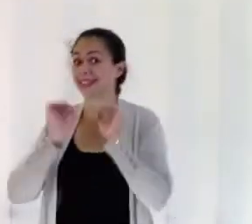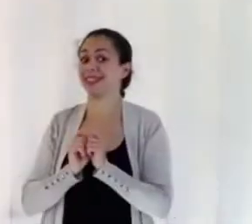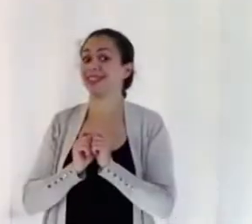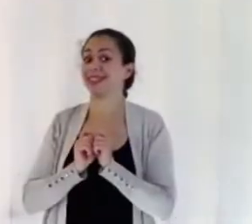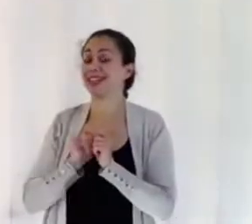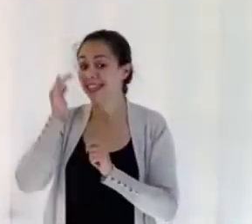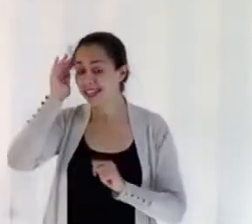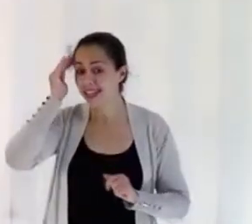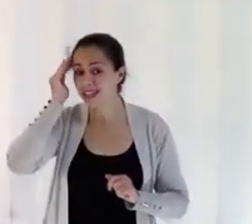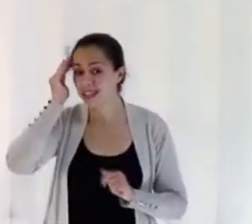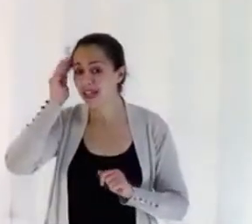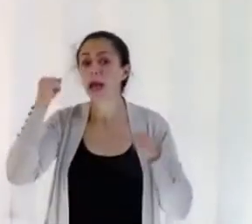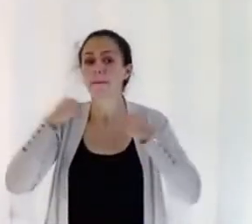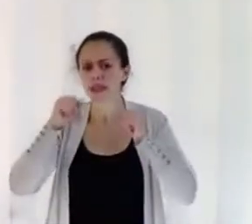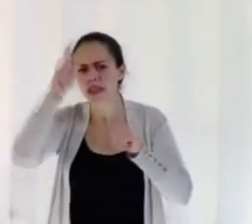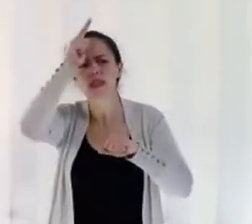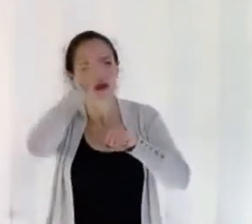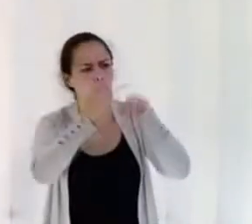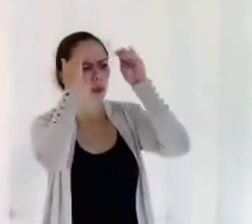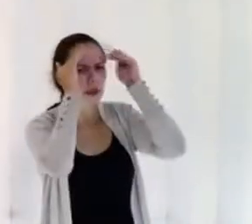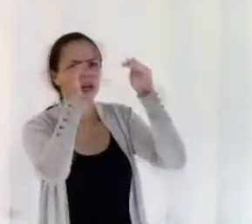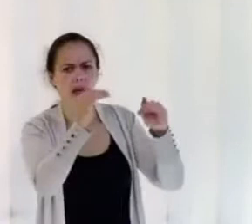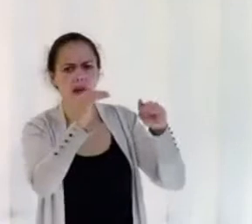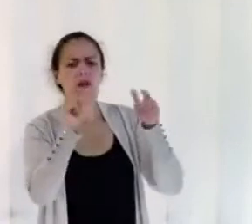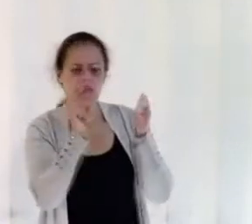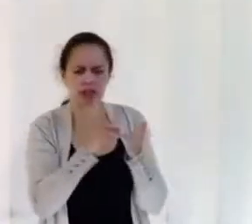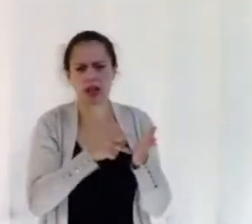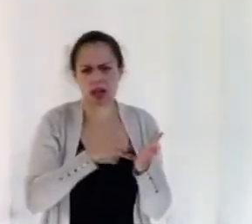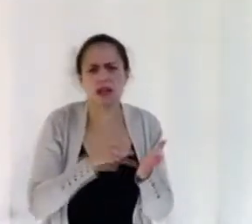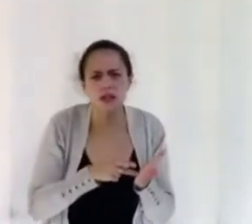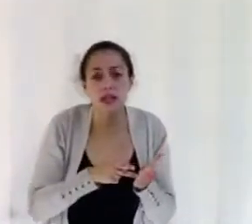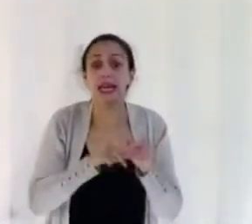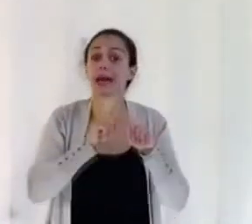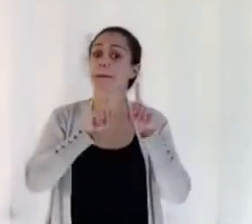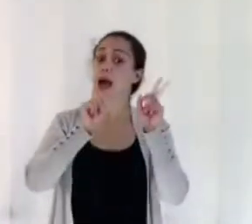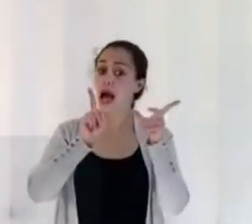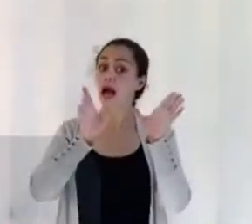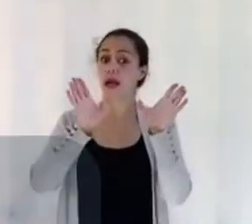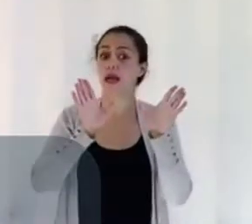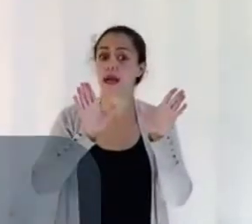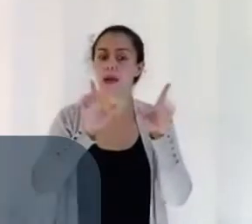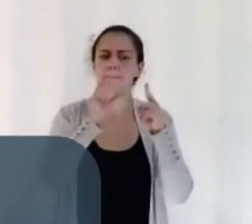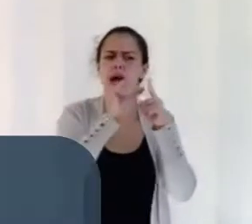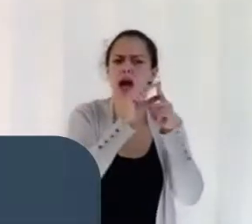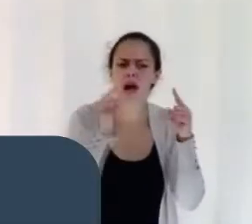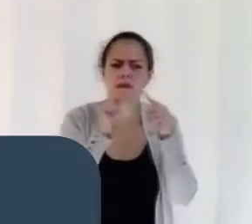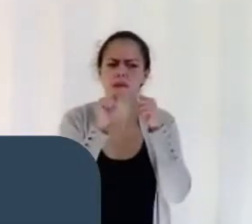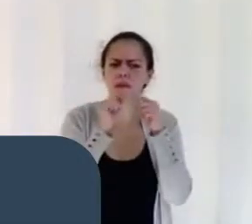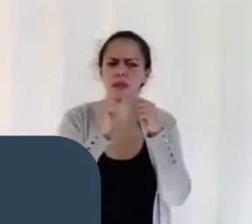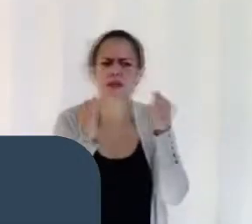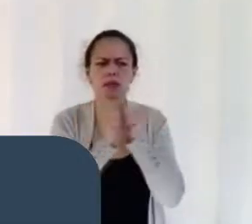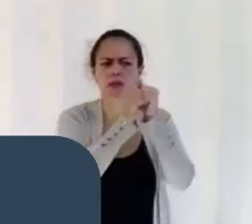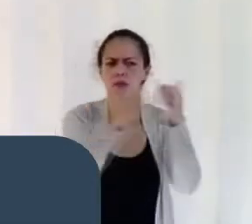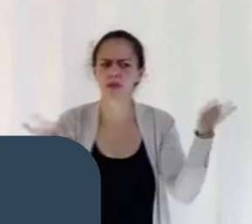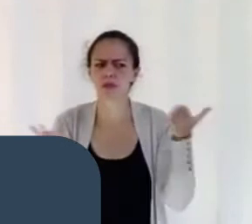infelizmente, para o abismo, muitas das vezes. Por isso nós precisamos sempre, como os crentes de Bereia, olhar